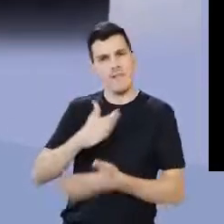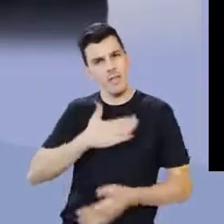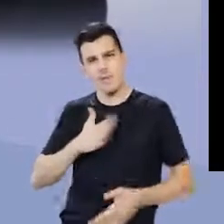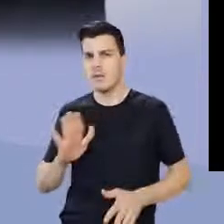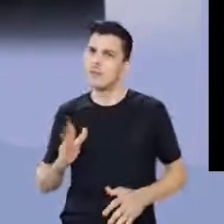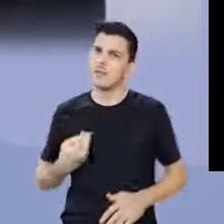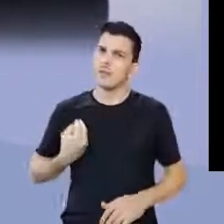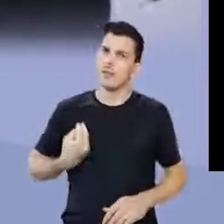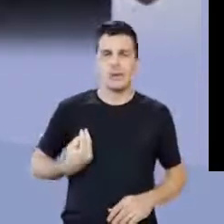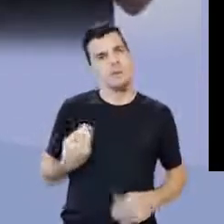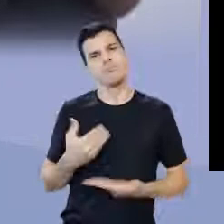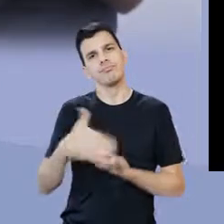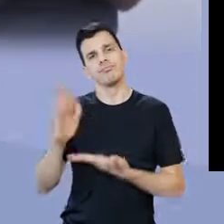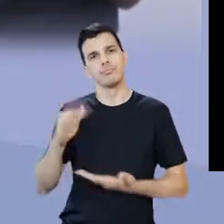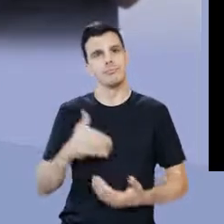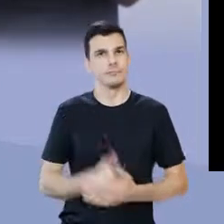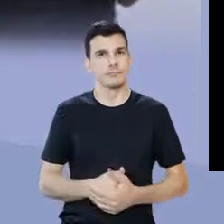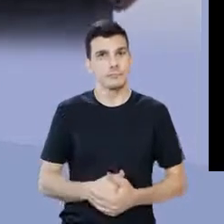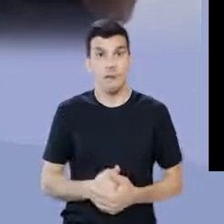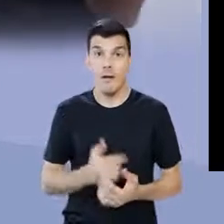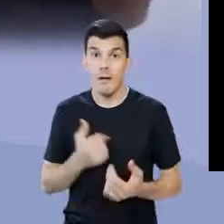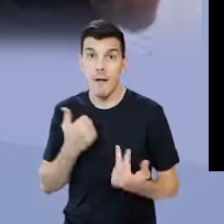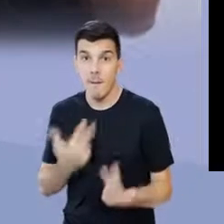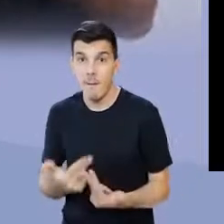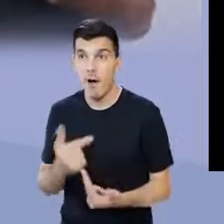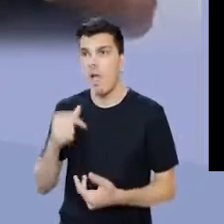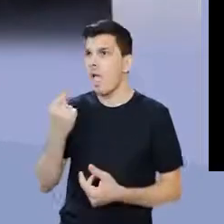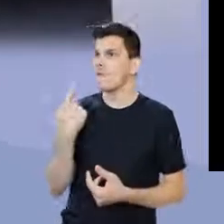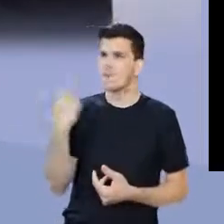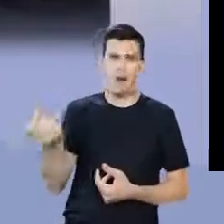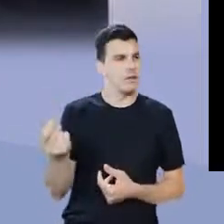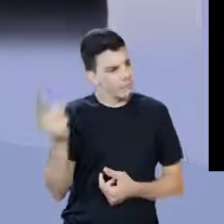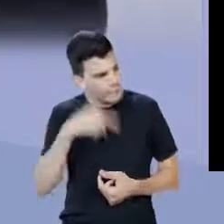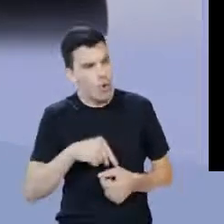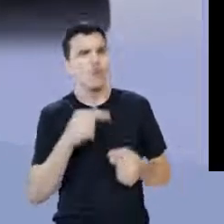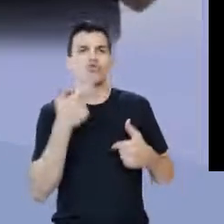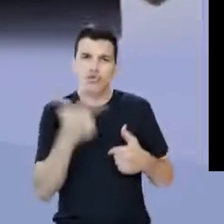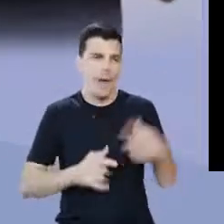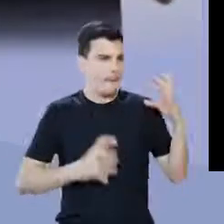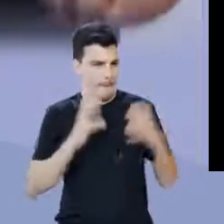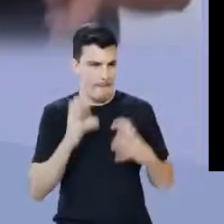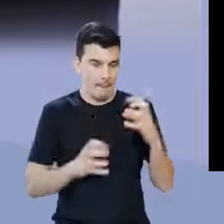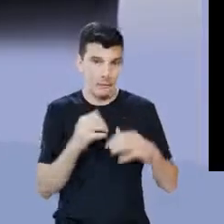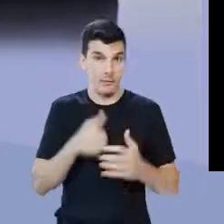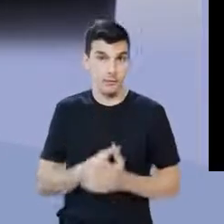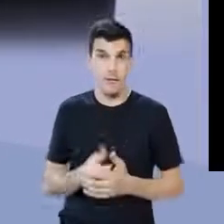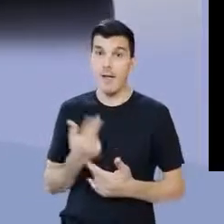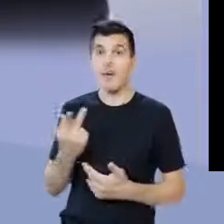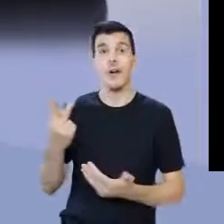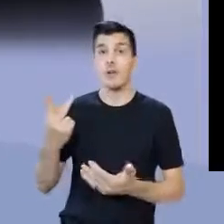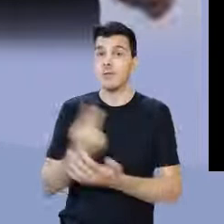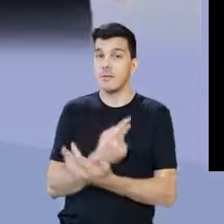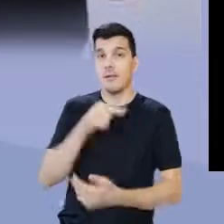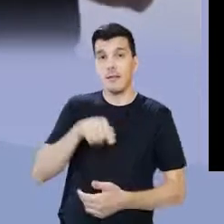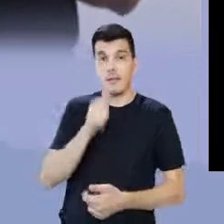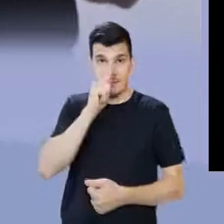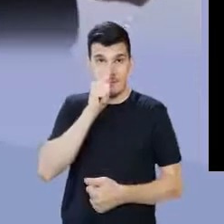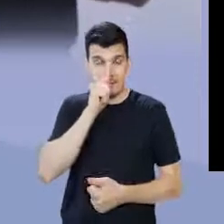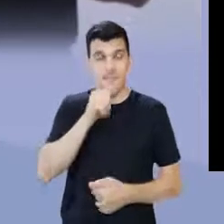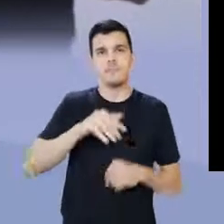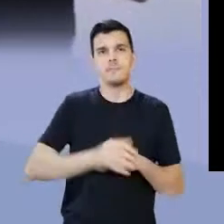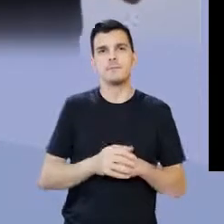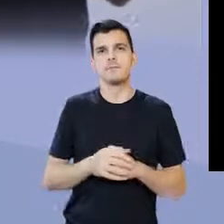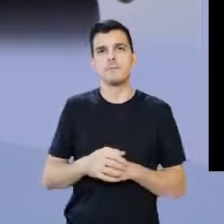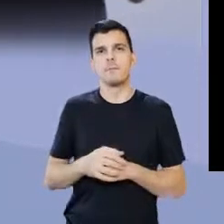ver com a família de vocês. Assim que esse indivíduo for embora, vocês voltam a brigar de novo. É assim que vai se comportar os